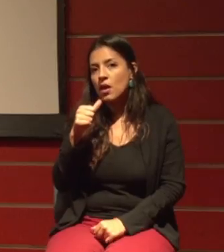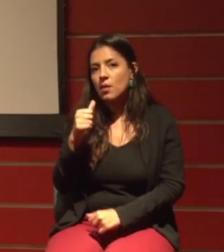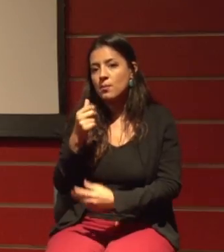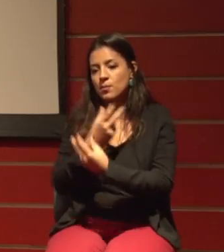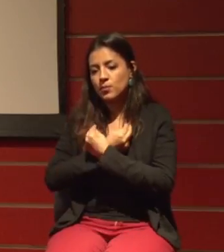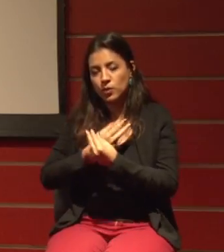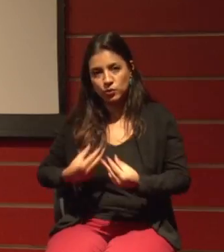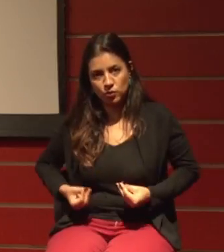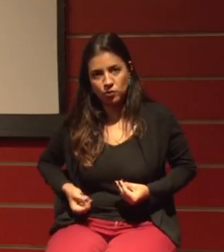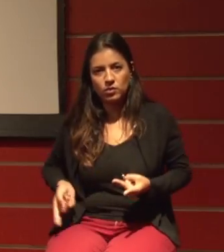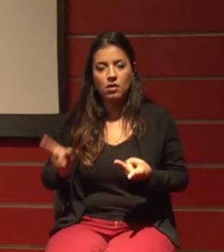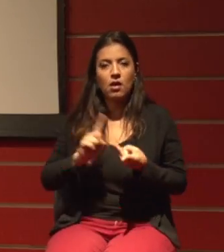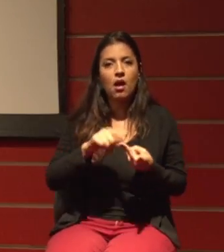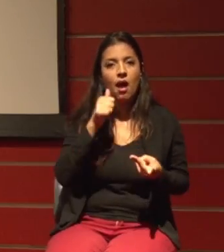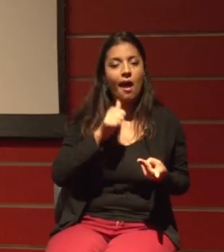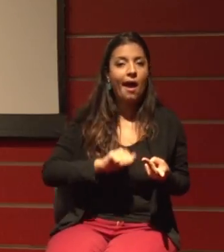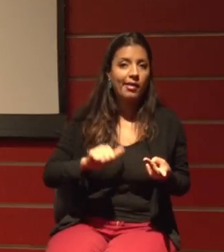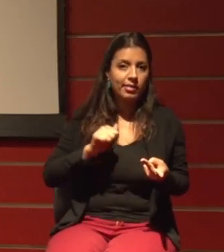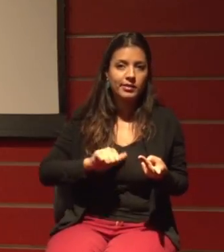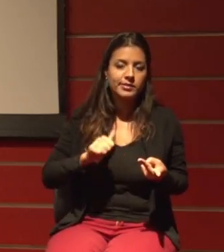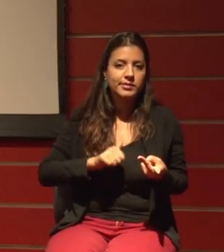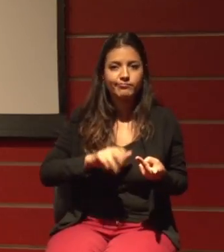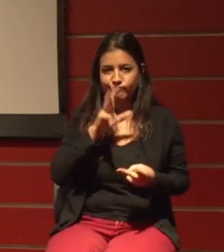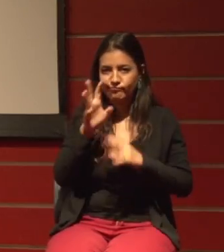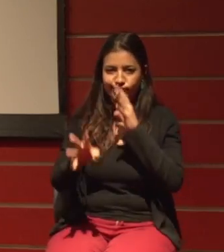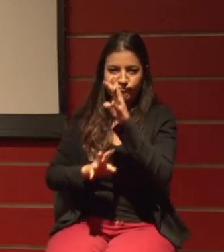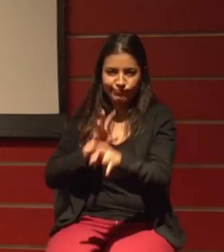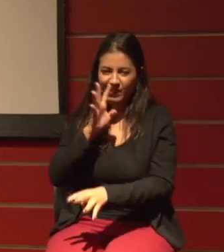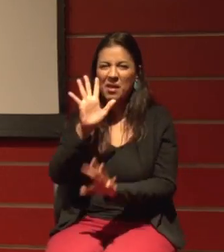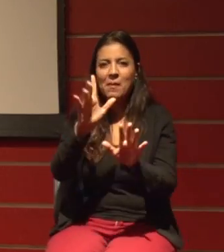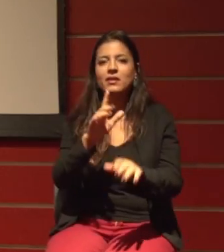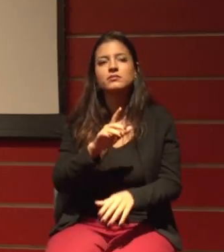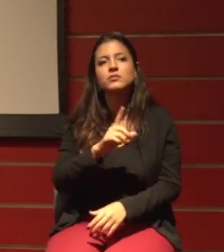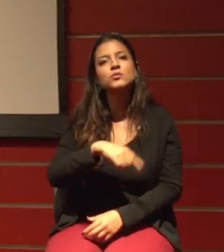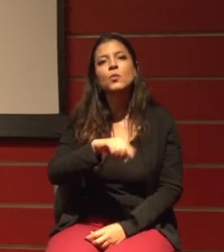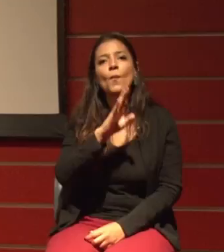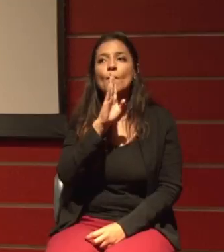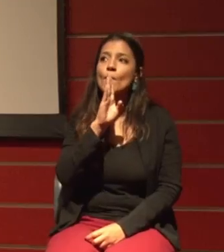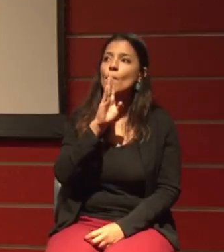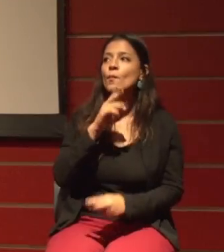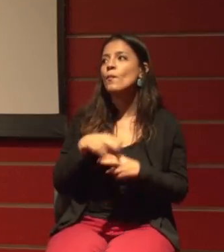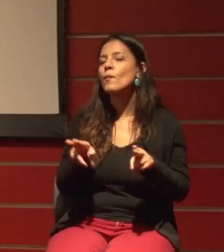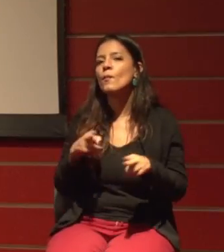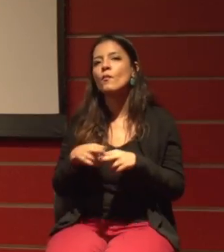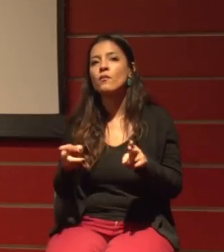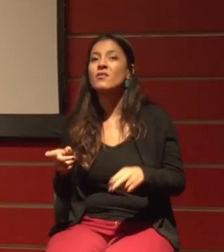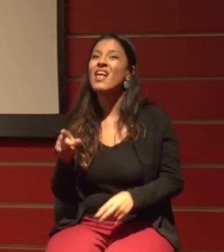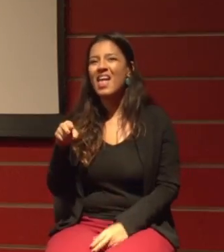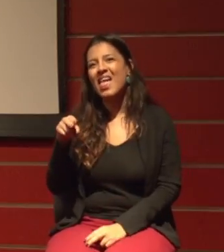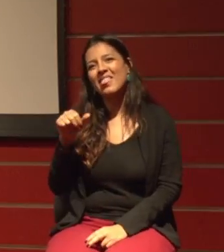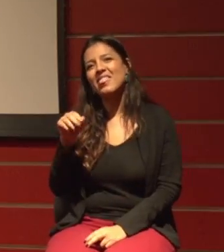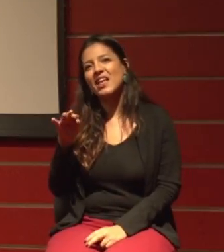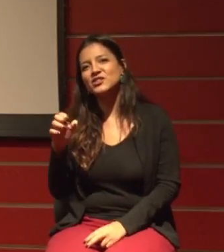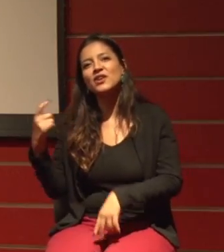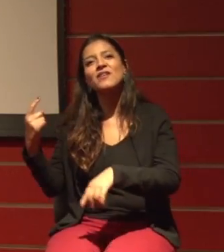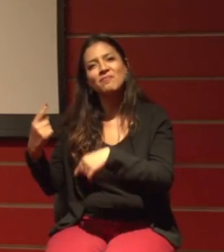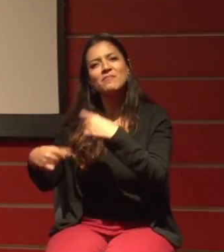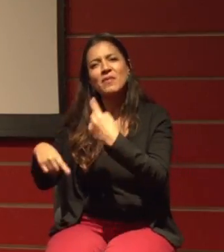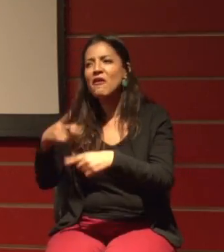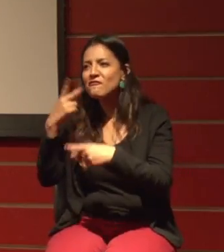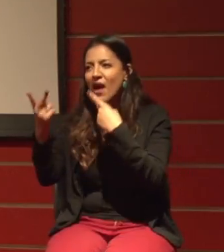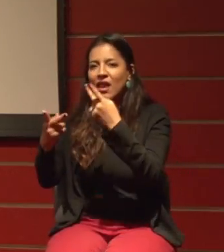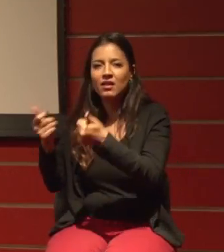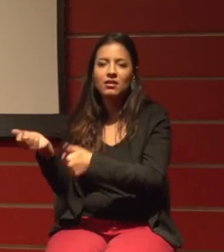filme eh São acusações e ninguém fala né então a discussão né fala-se do Nate Parker porque ele é negro e deixa o